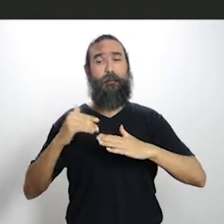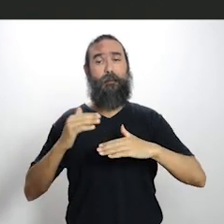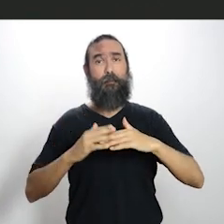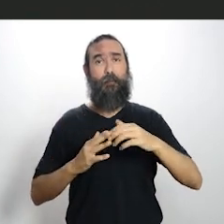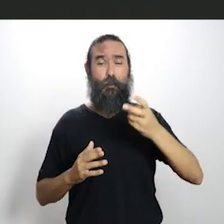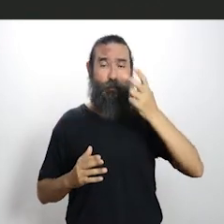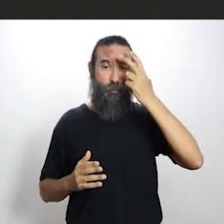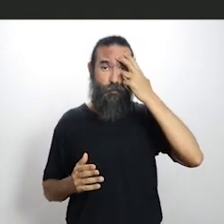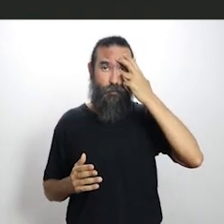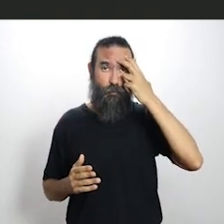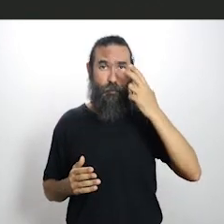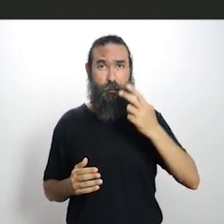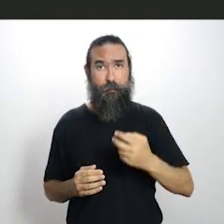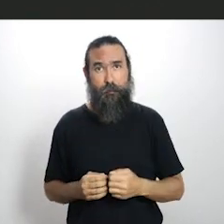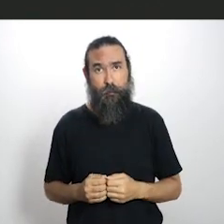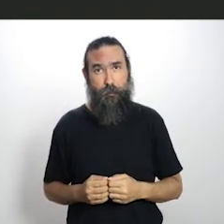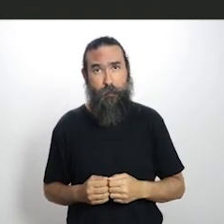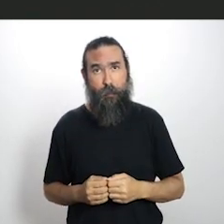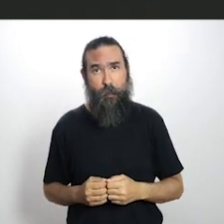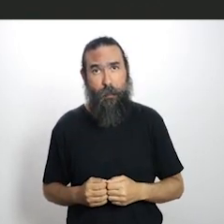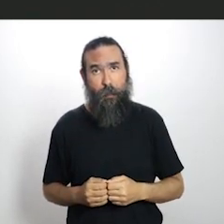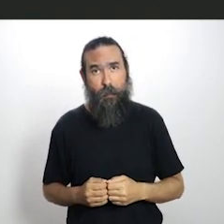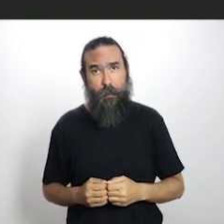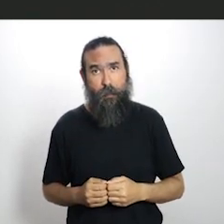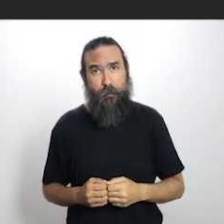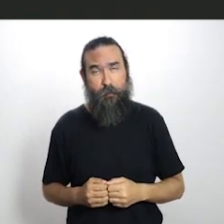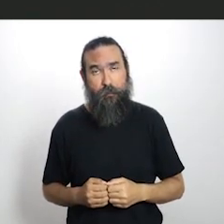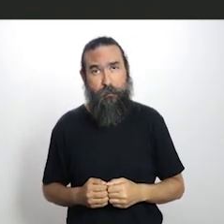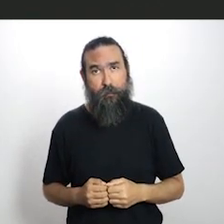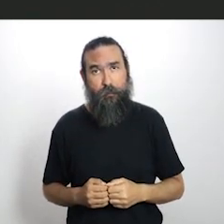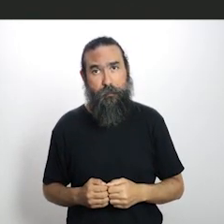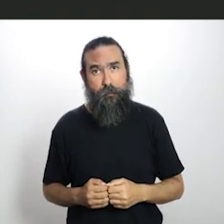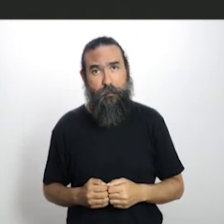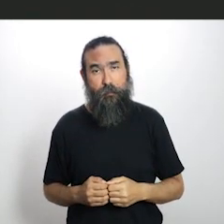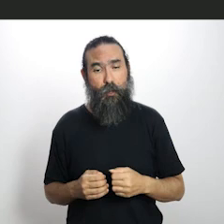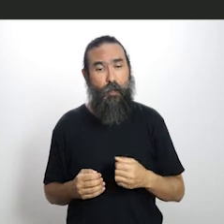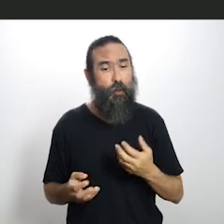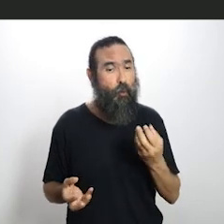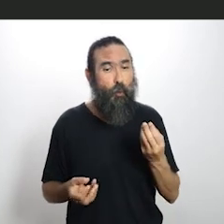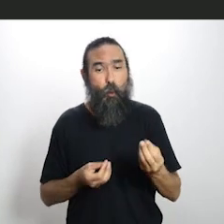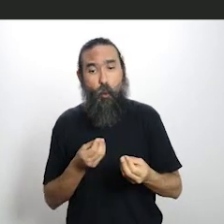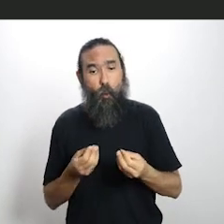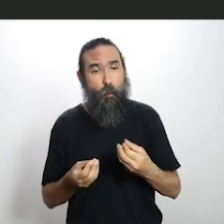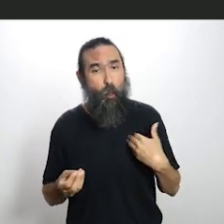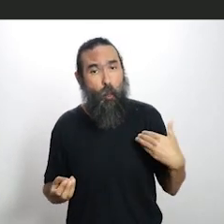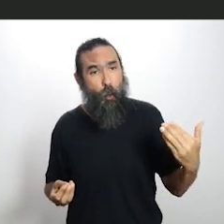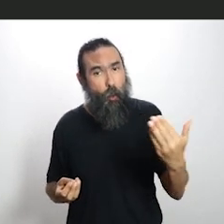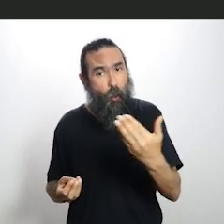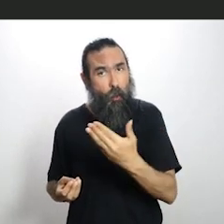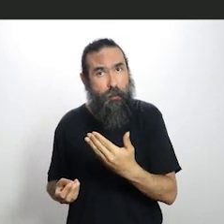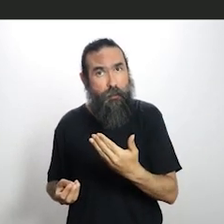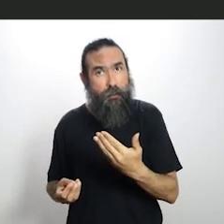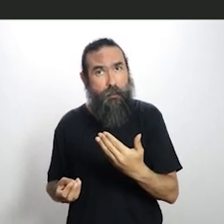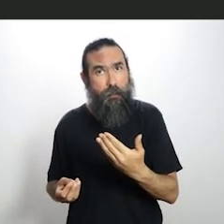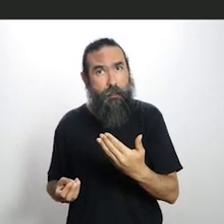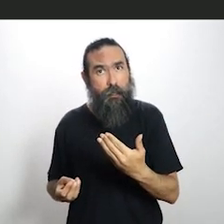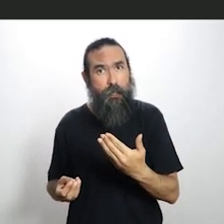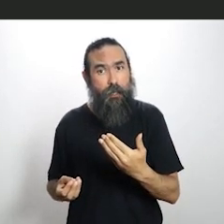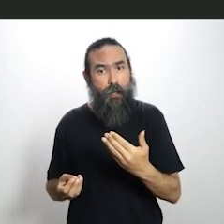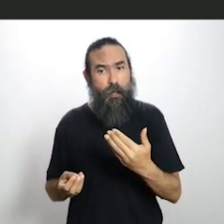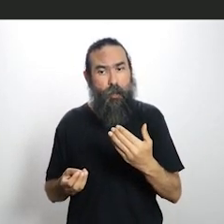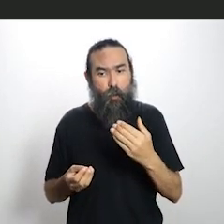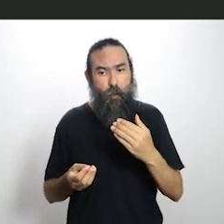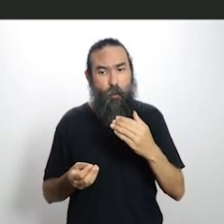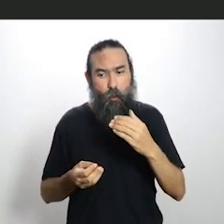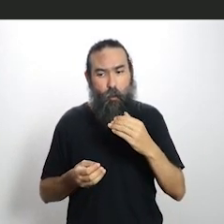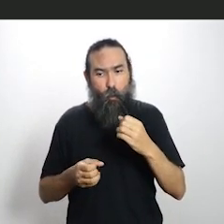abraço desses recursos sabe e de uma forma que seja dialogada de fato sabe com os fazedores da cultura e